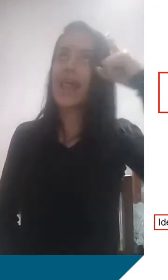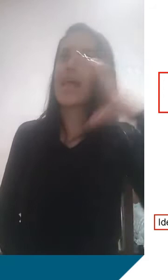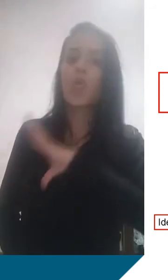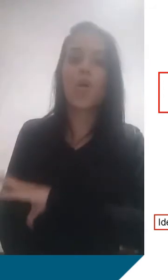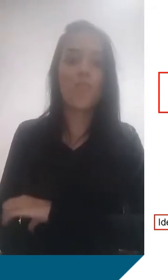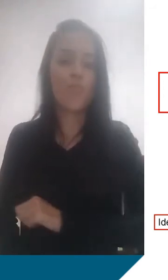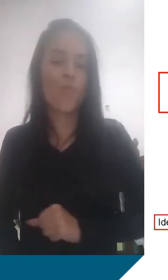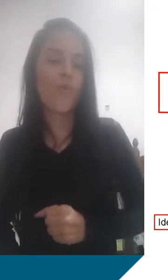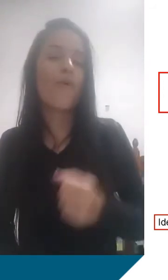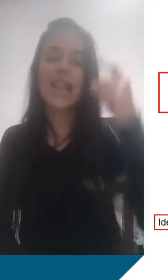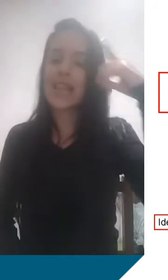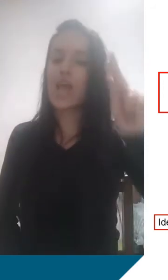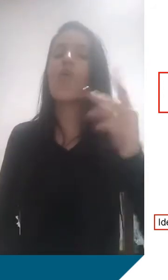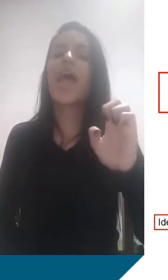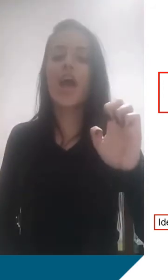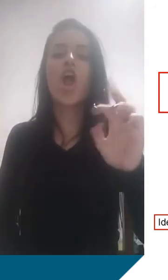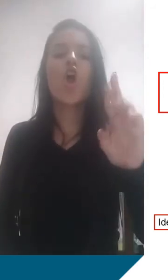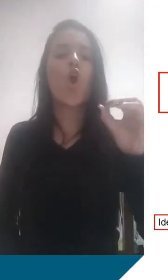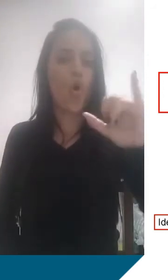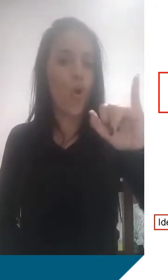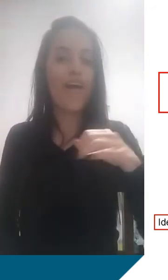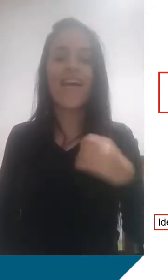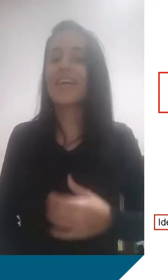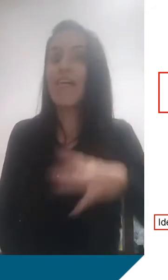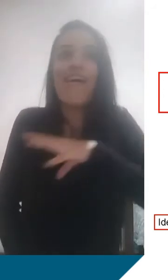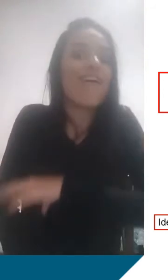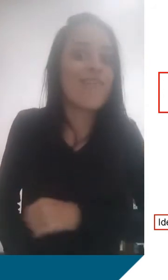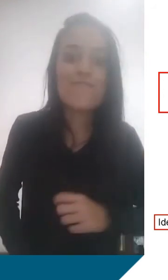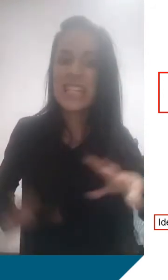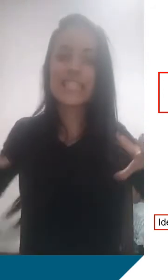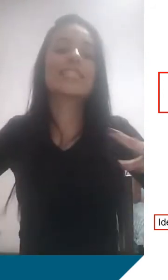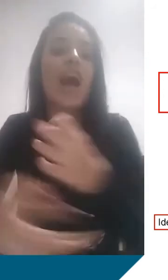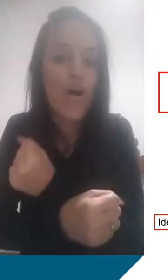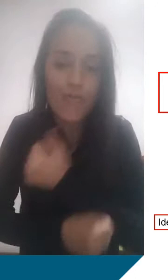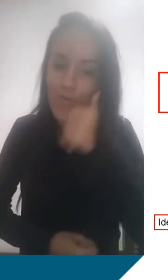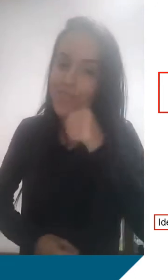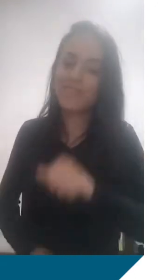um sentimentalismo do herói apaixonado que salva a donzela em perigo.